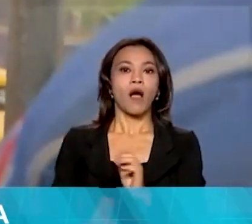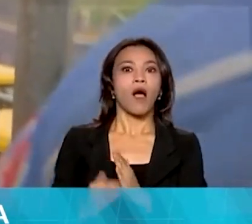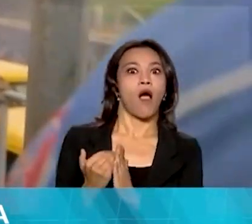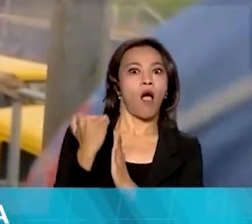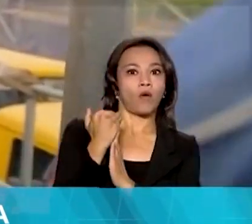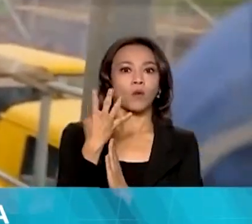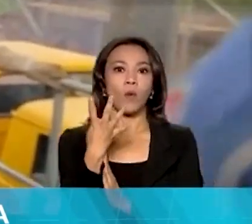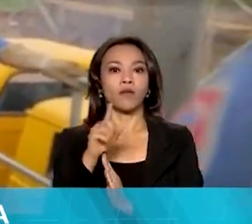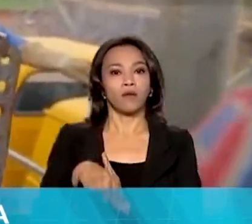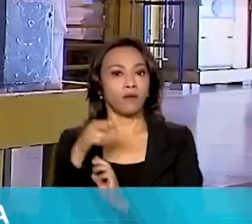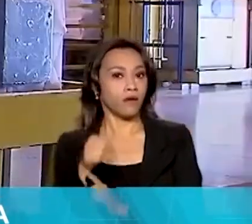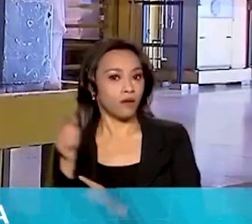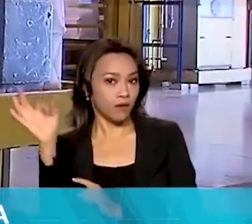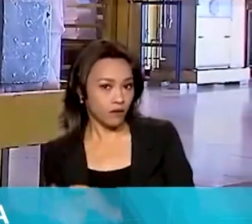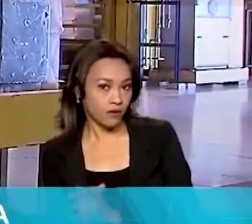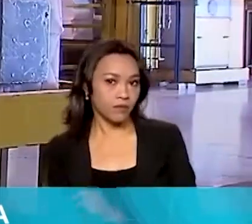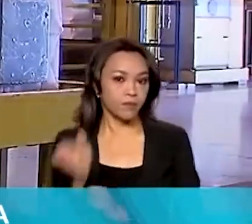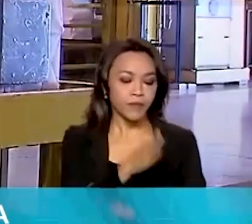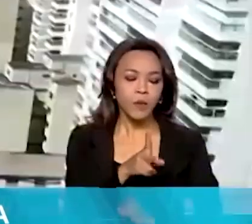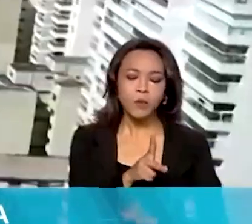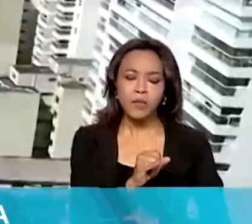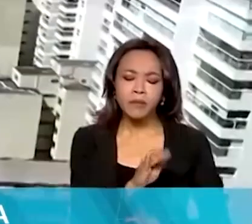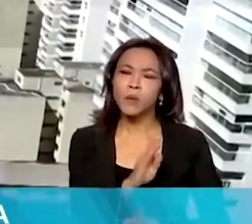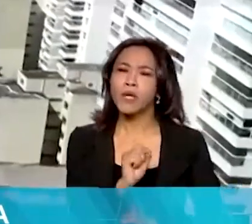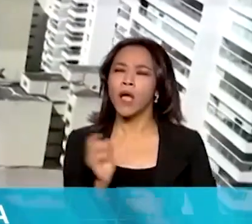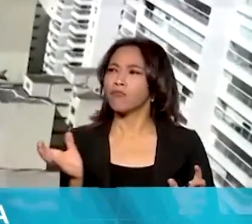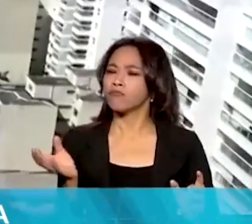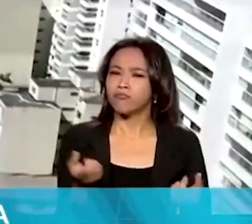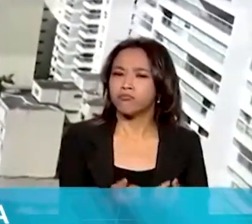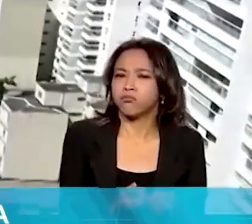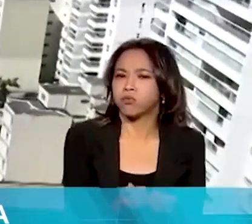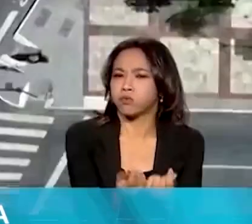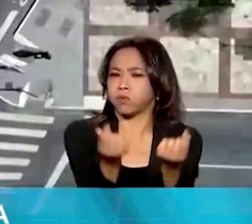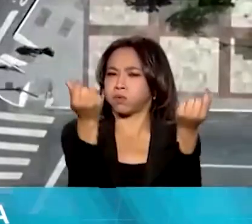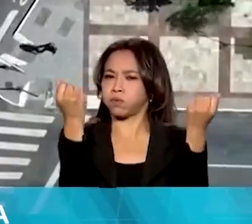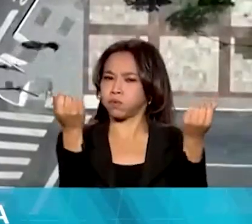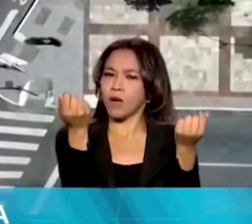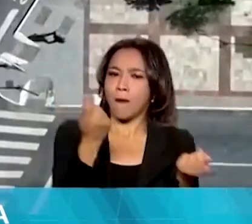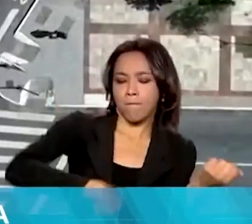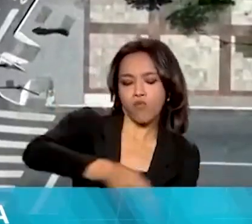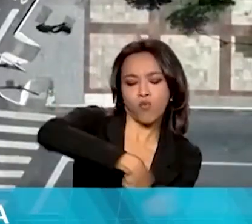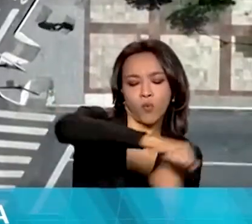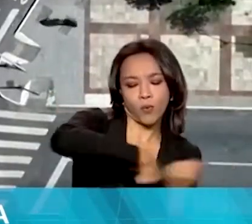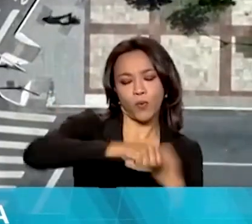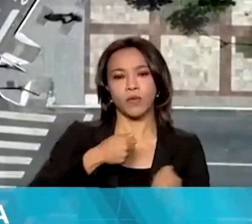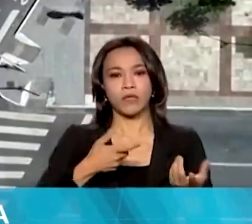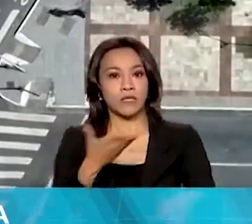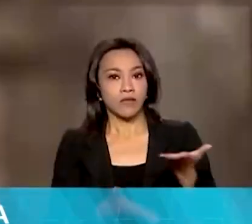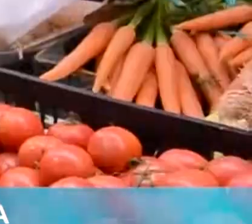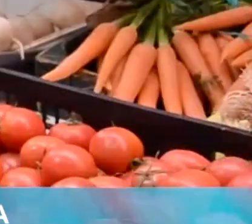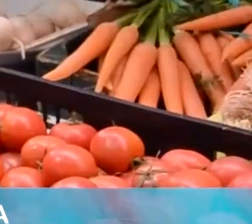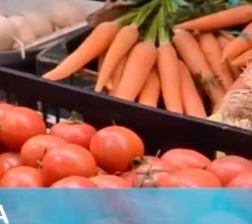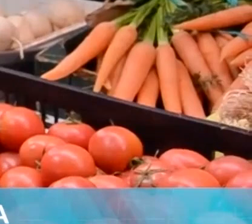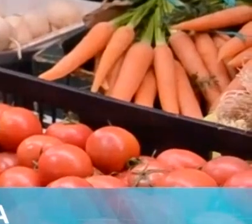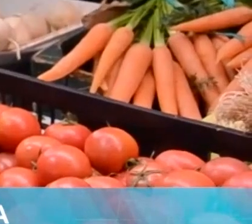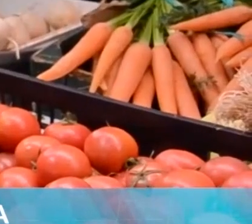faixa de renda mais alta te ver o resultado de um por cento os dados são do Instituto de Pesquisa Econômica aplicada ipea